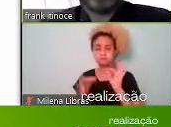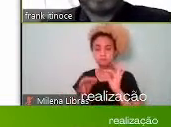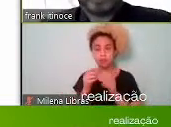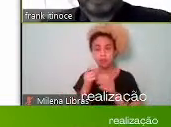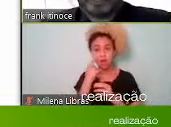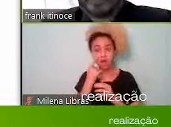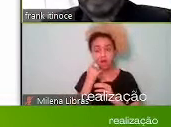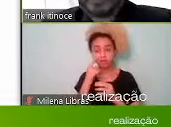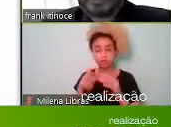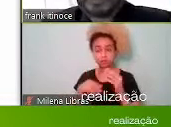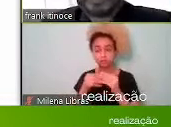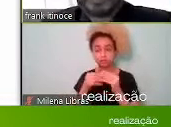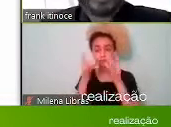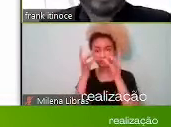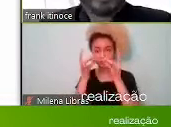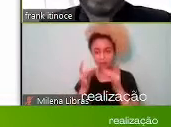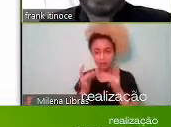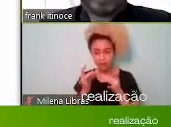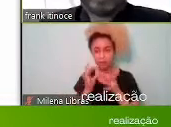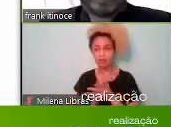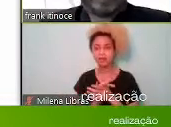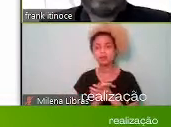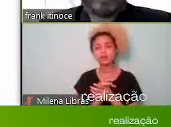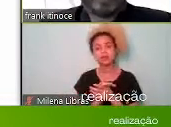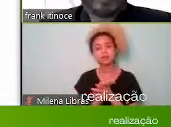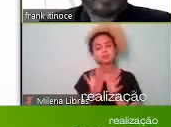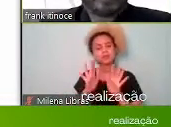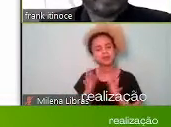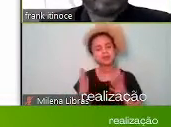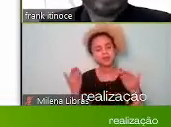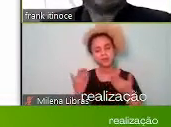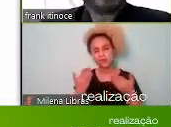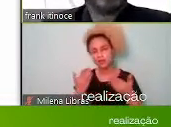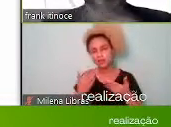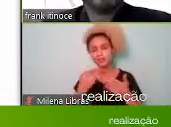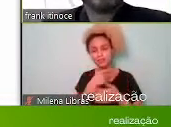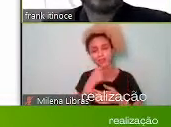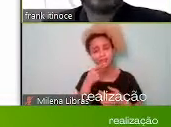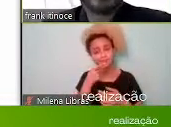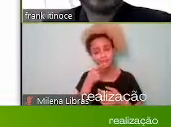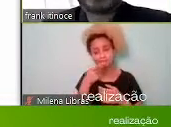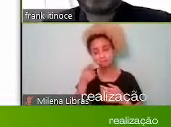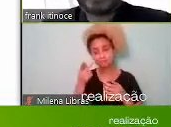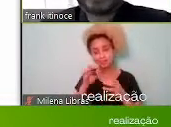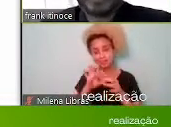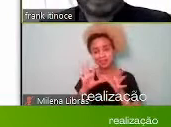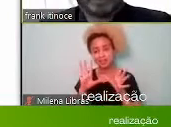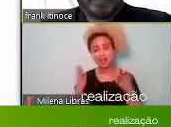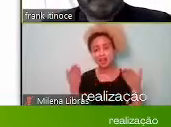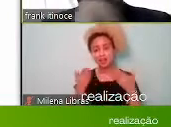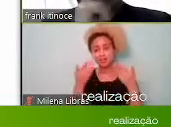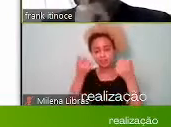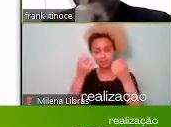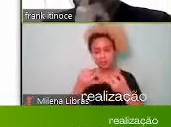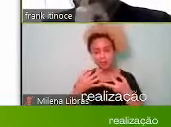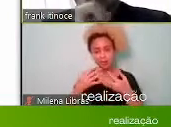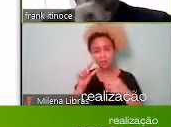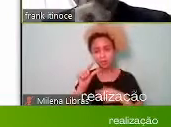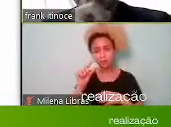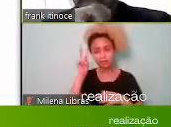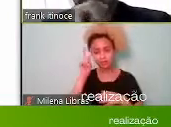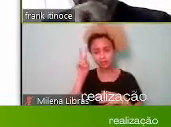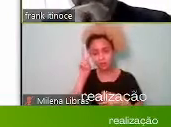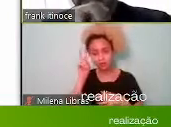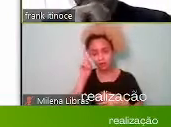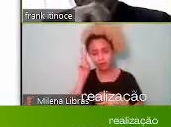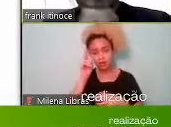Eu não sei se eu tenho tempo, né? Mas agora vocês me deixaram falar, agora aguenta, né? Eu vou contar um pouquinho da história do CLCB. O que acontecia?